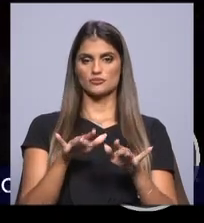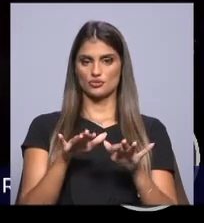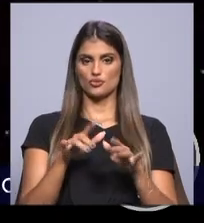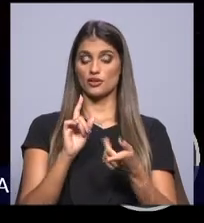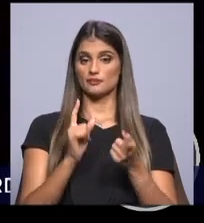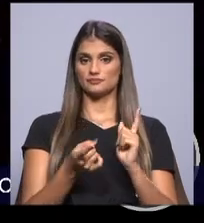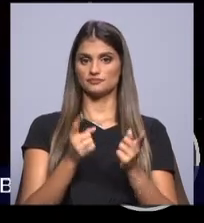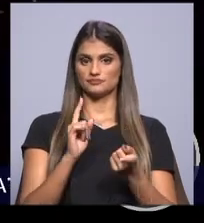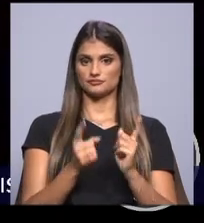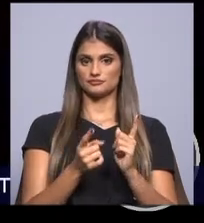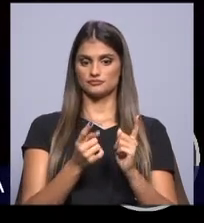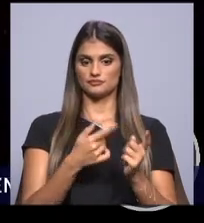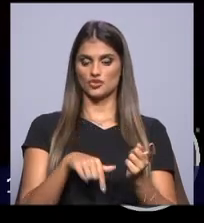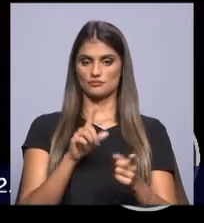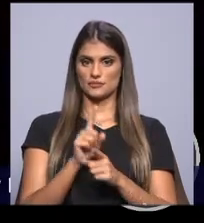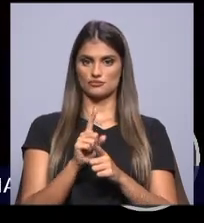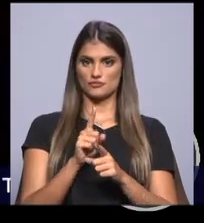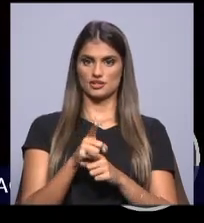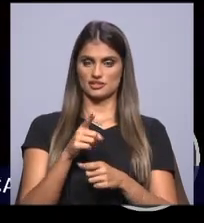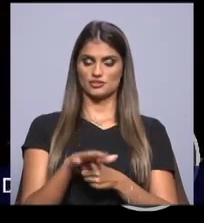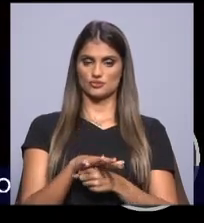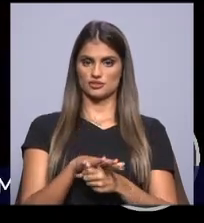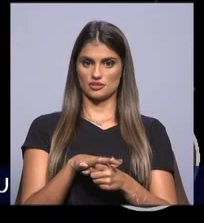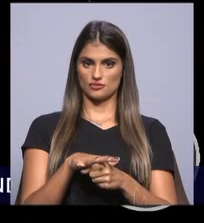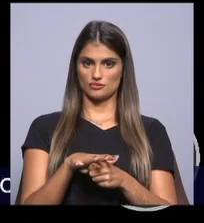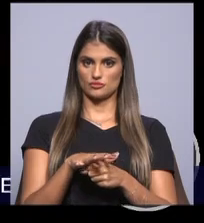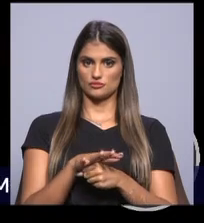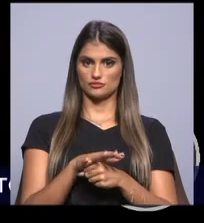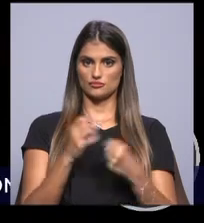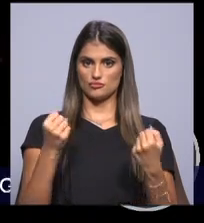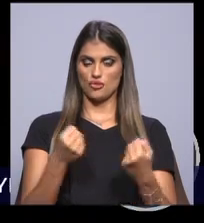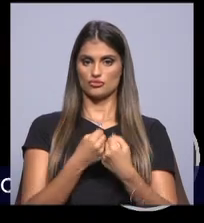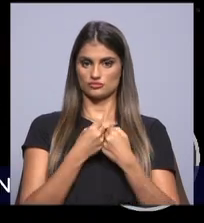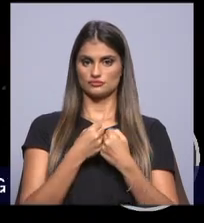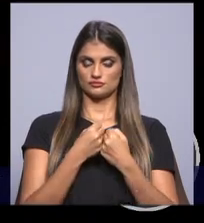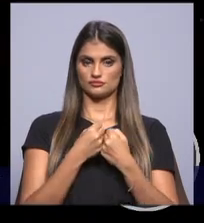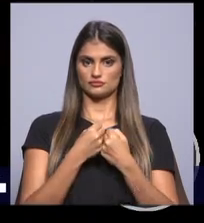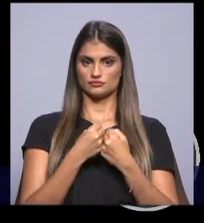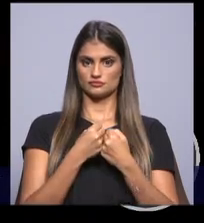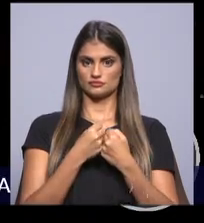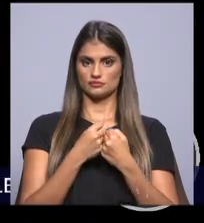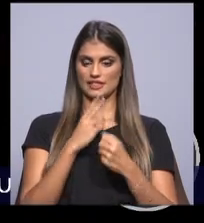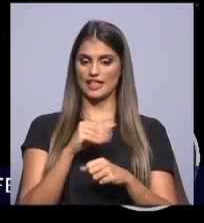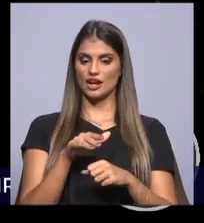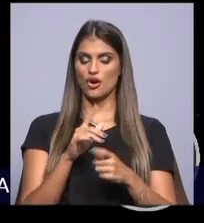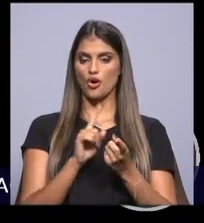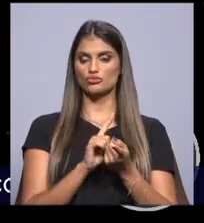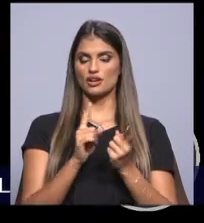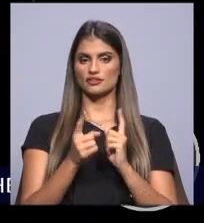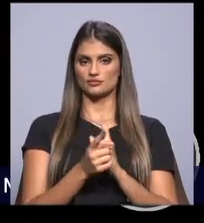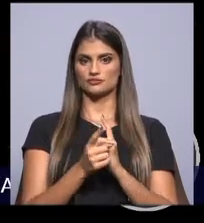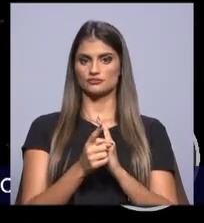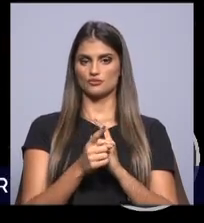é: colocamos então na mesma esta simulação, Theia a colidir com a Terra e, ao contrário das